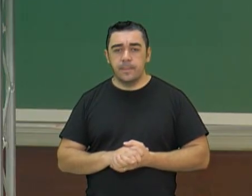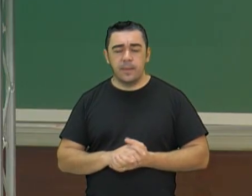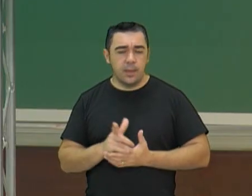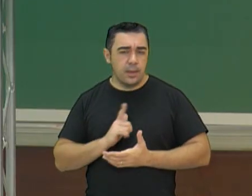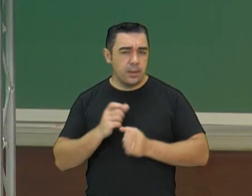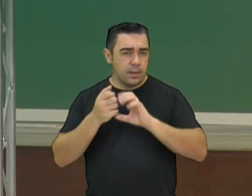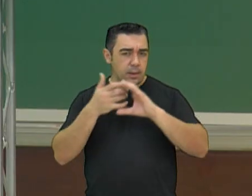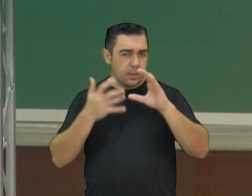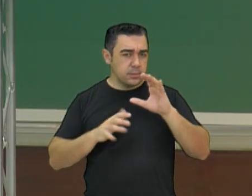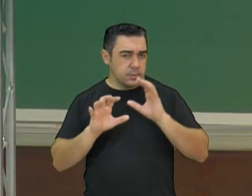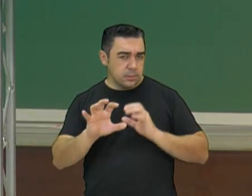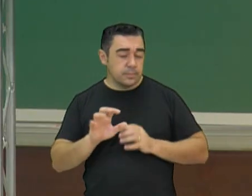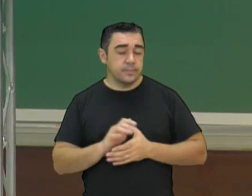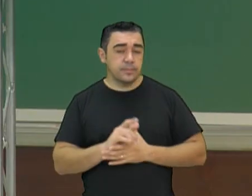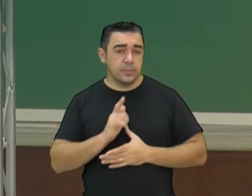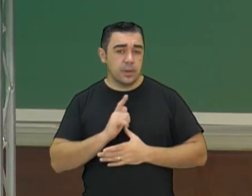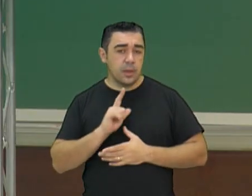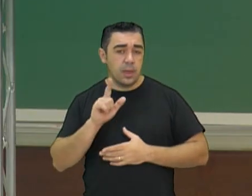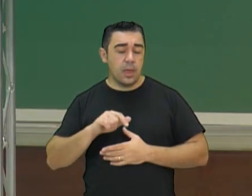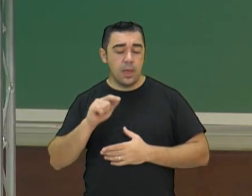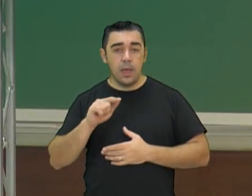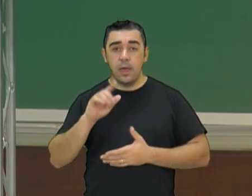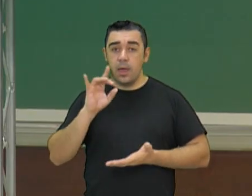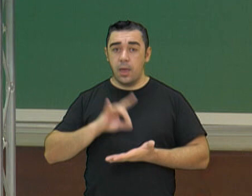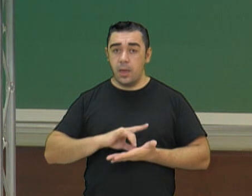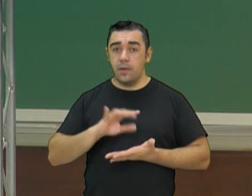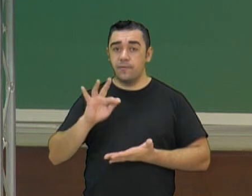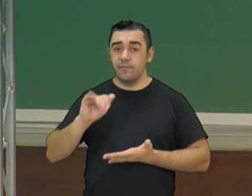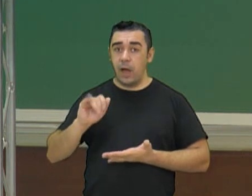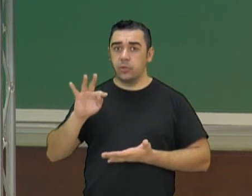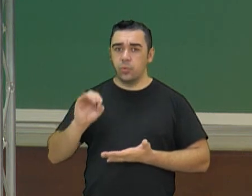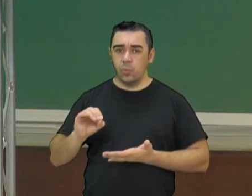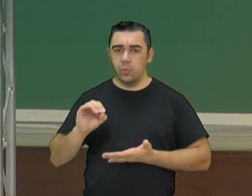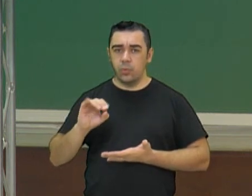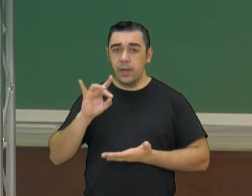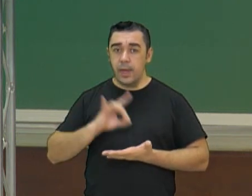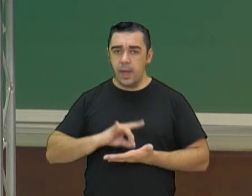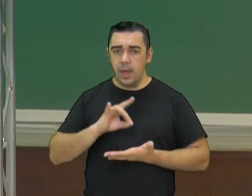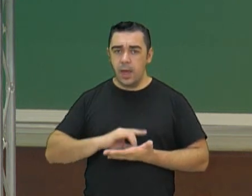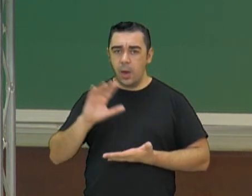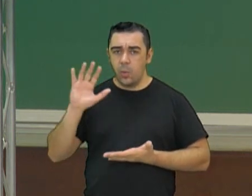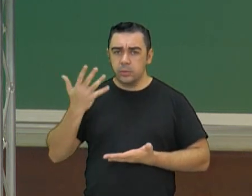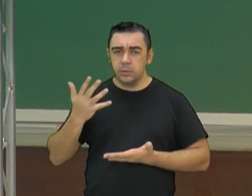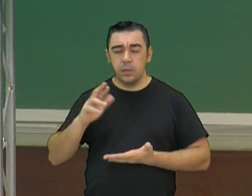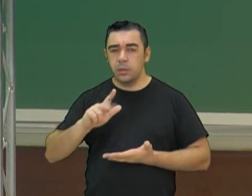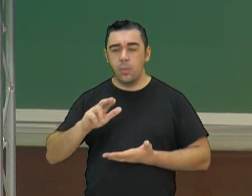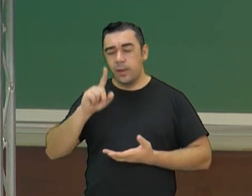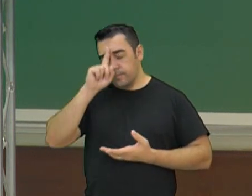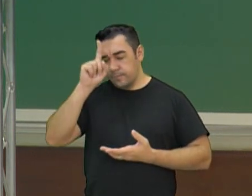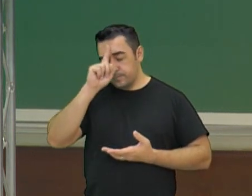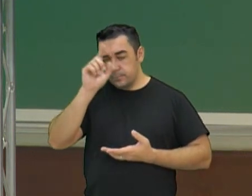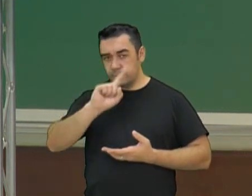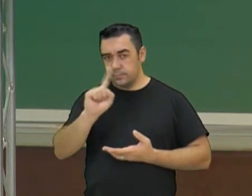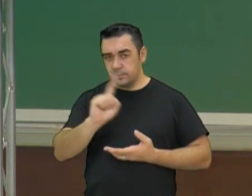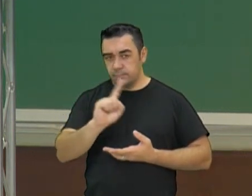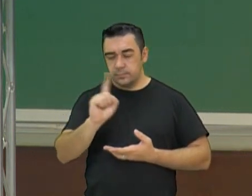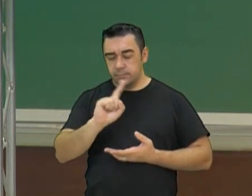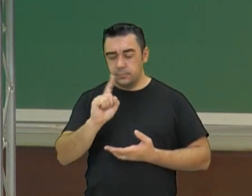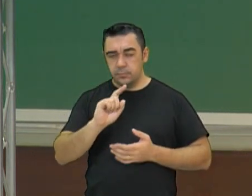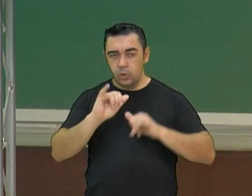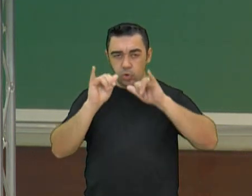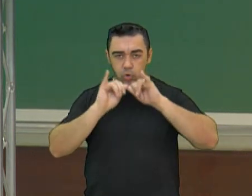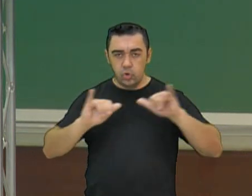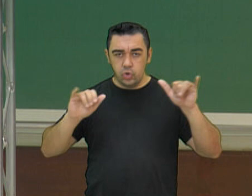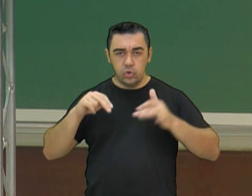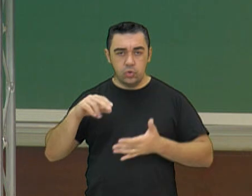essas características e tem que se referir a um fato real que tenha acontecido no dia a dia. Né? Não pode ser algo ficcional, algo inventado pelo